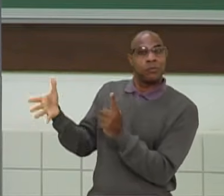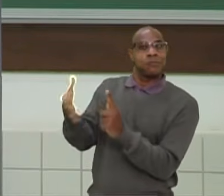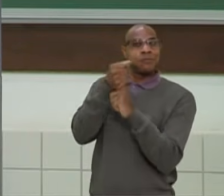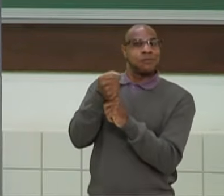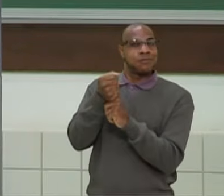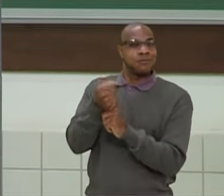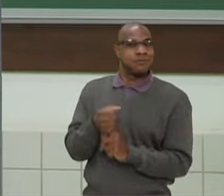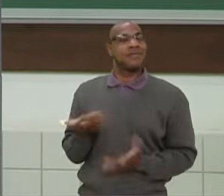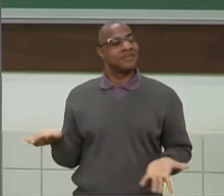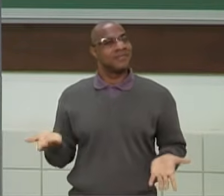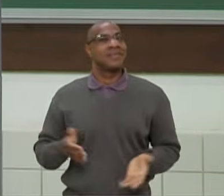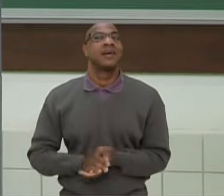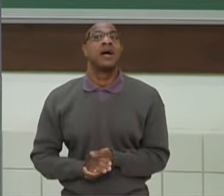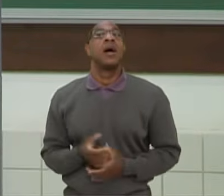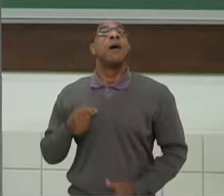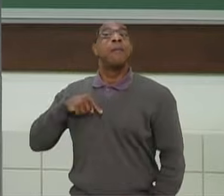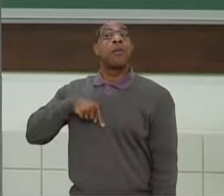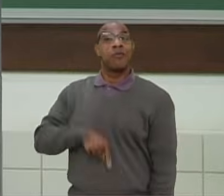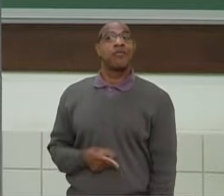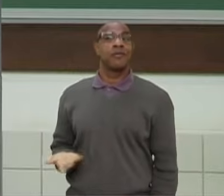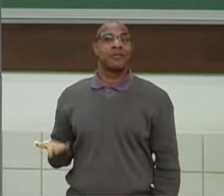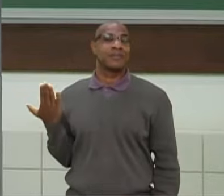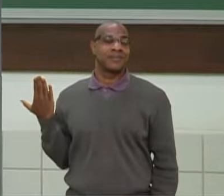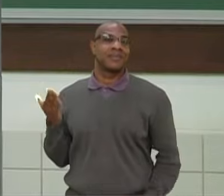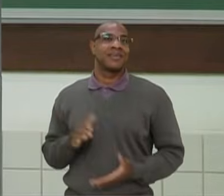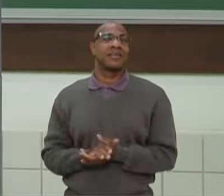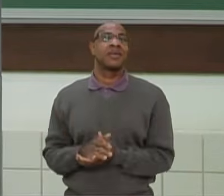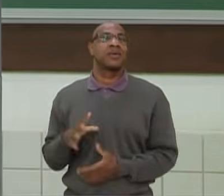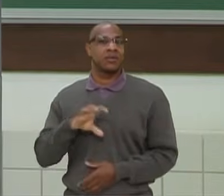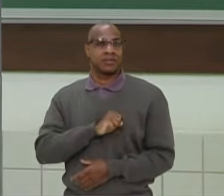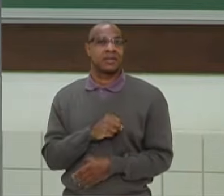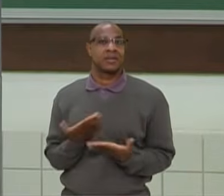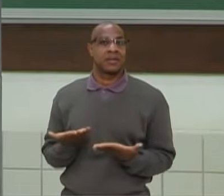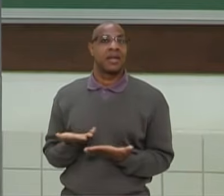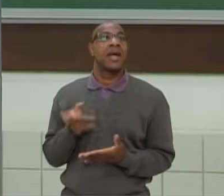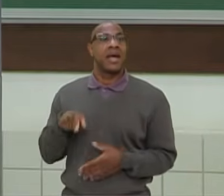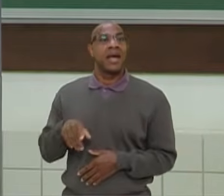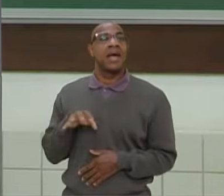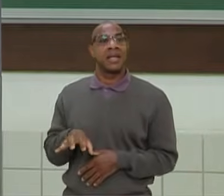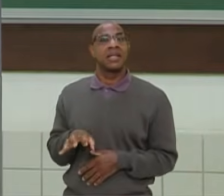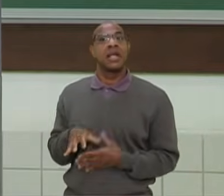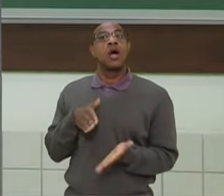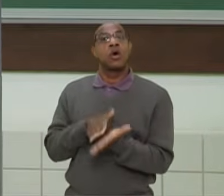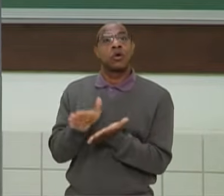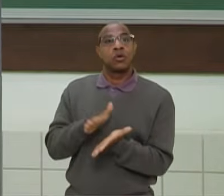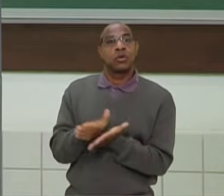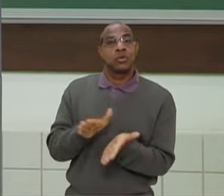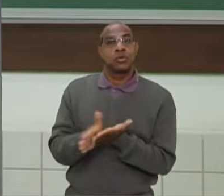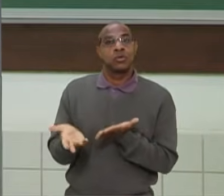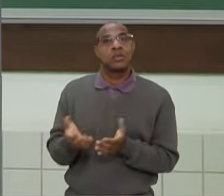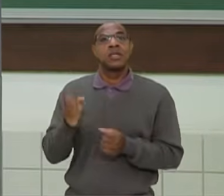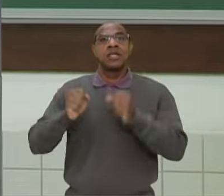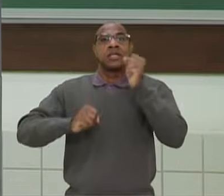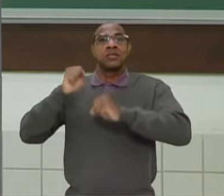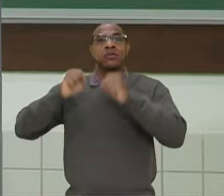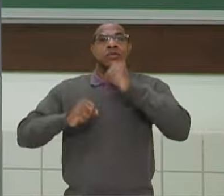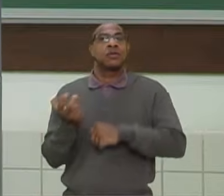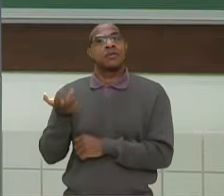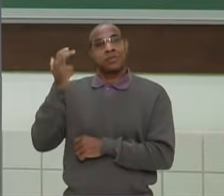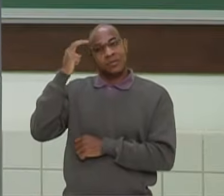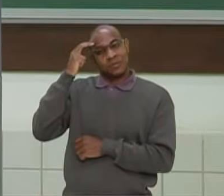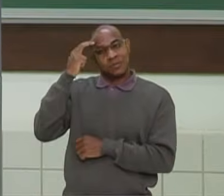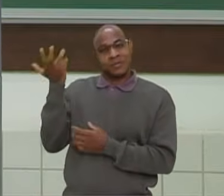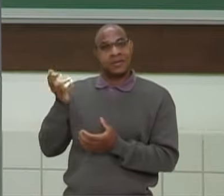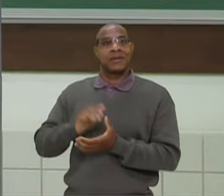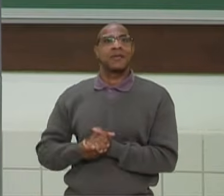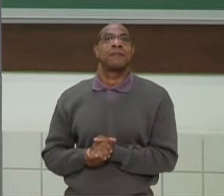Profundo, gente. Vamos lá então. Gostaram? É isso. Consumo, indústria cultural, não vamos esquecer.